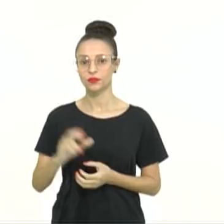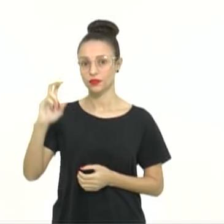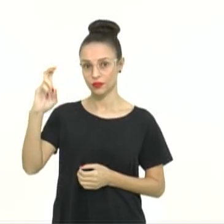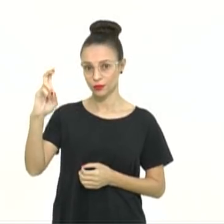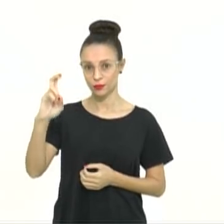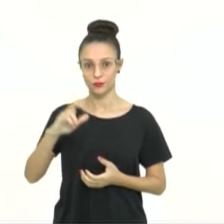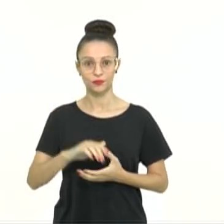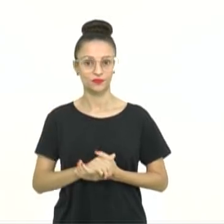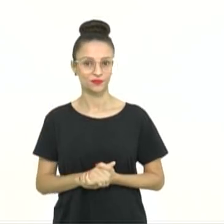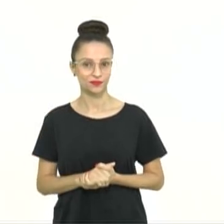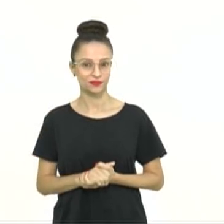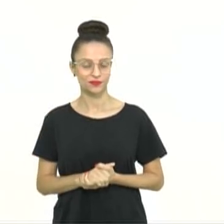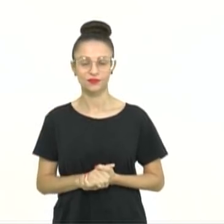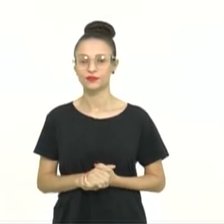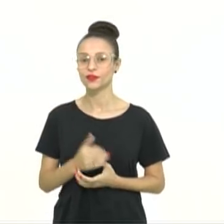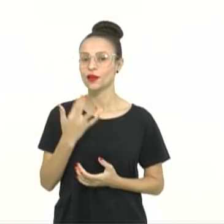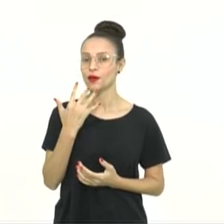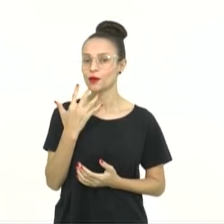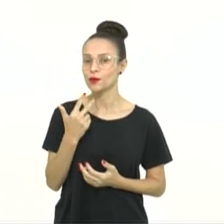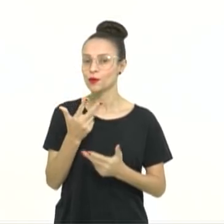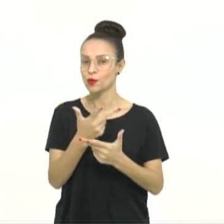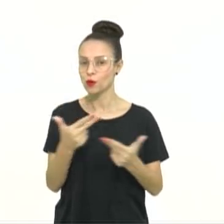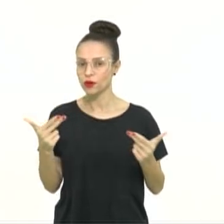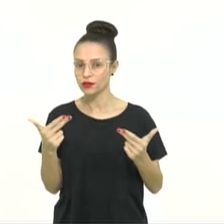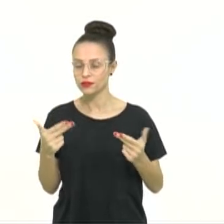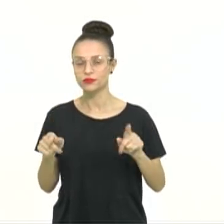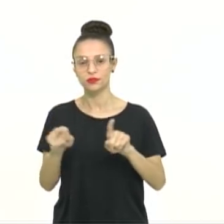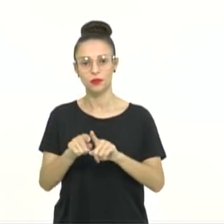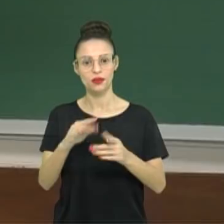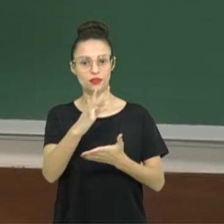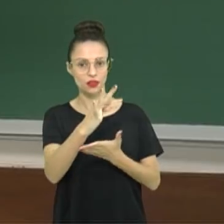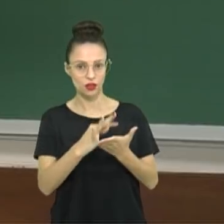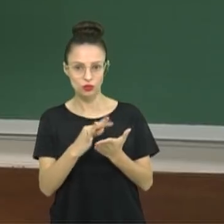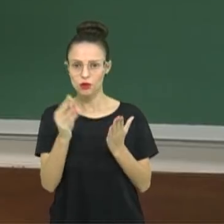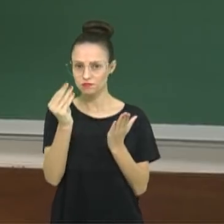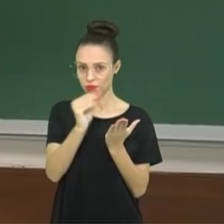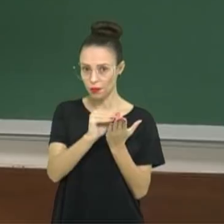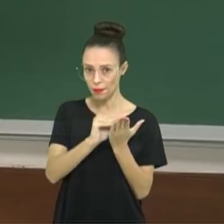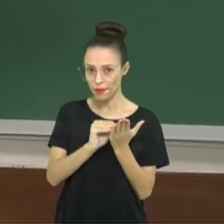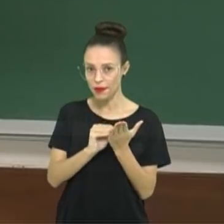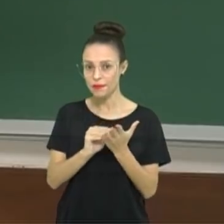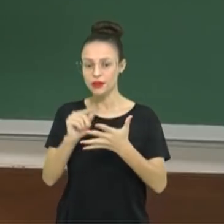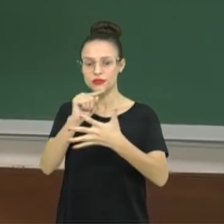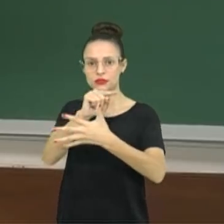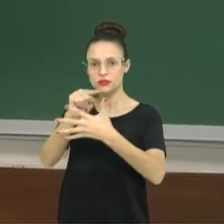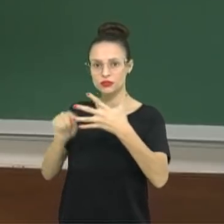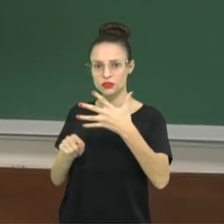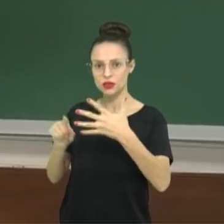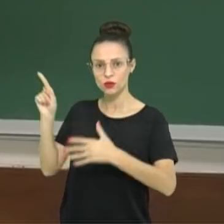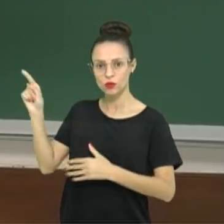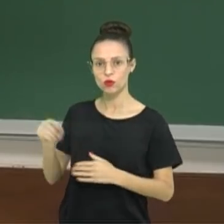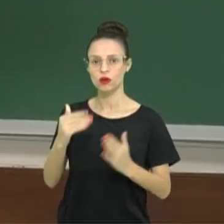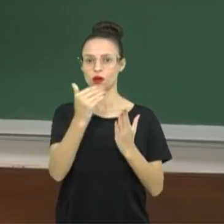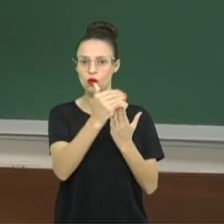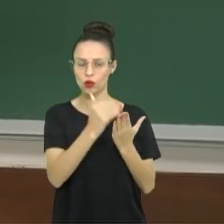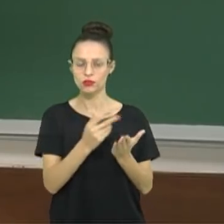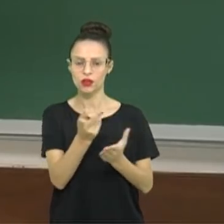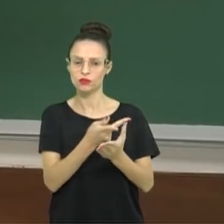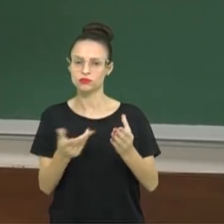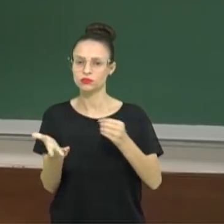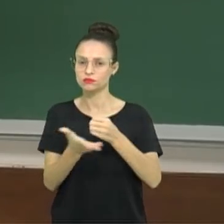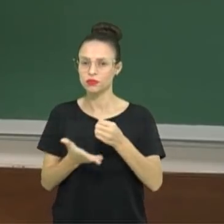5, cores e texto. Anotou tudo? São 5. Roteiro,